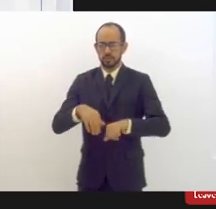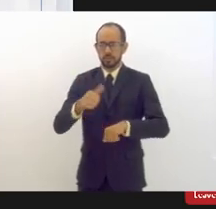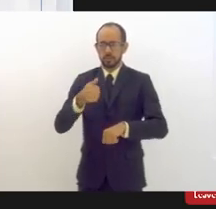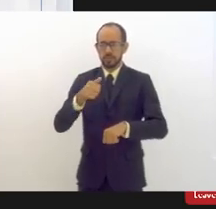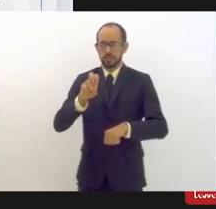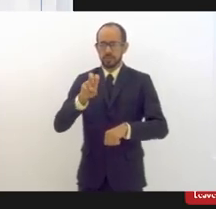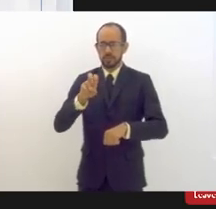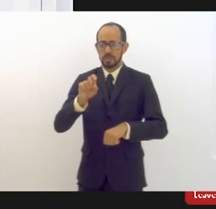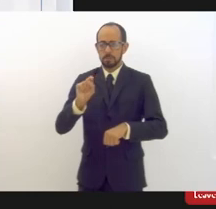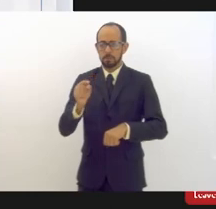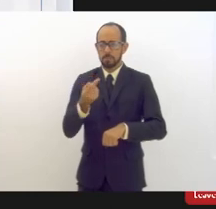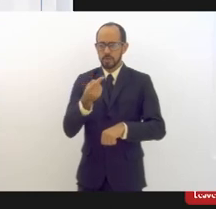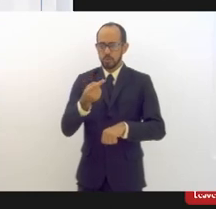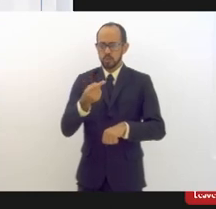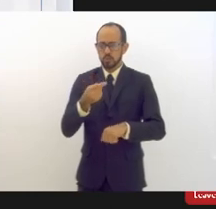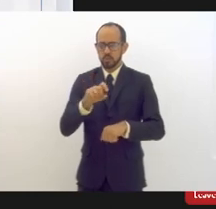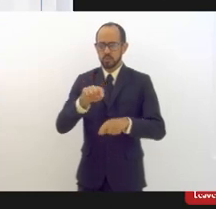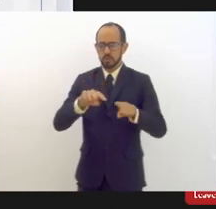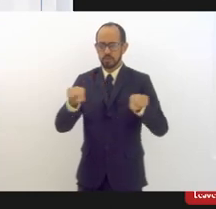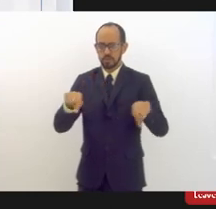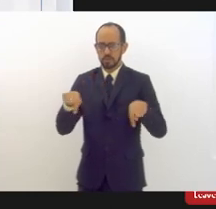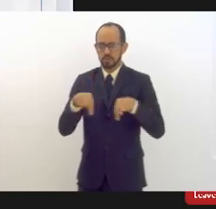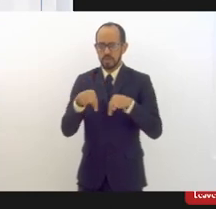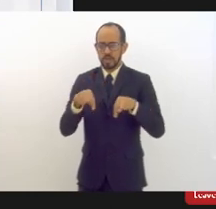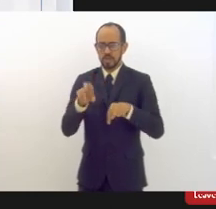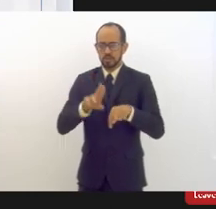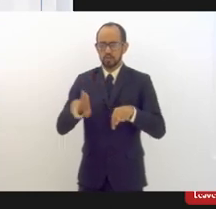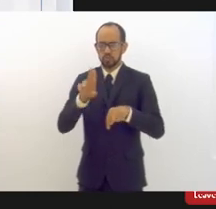salas utilizadas, né, na esfera da rede Seduc,